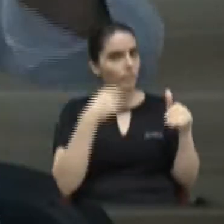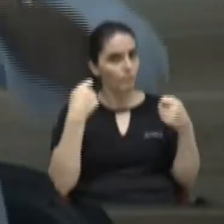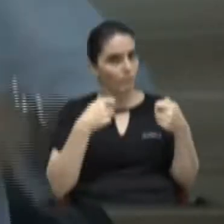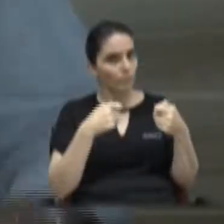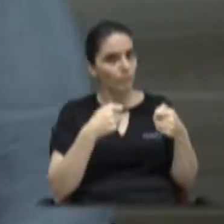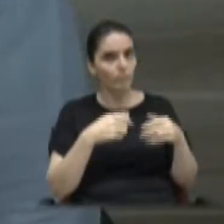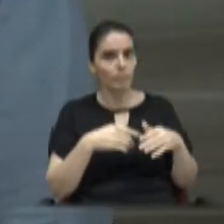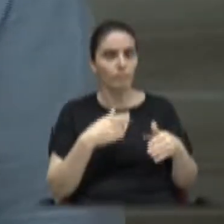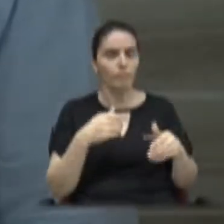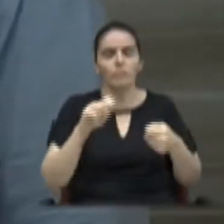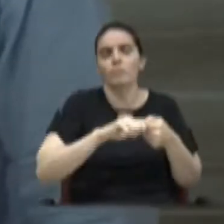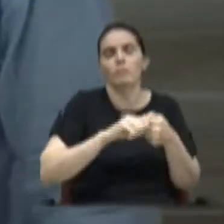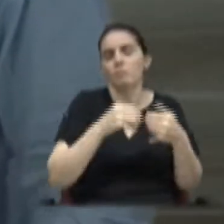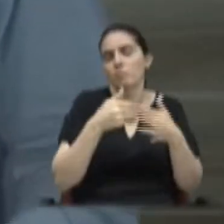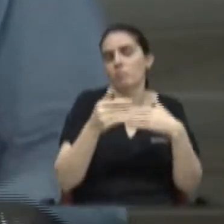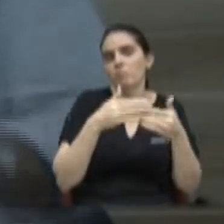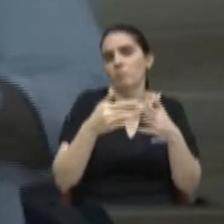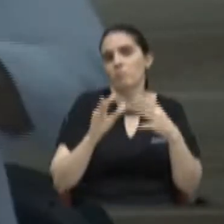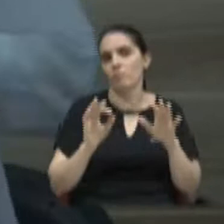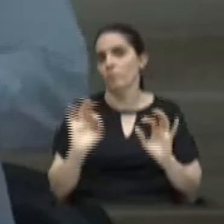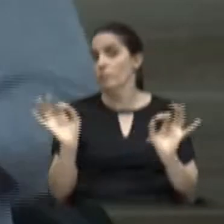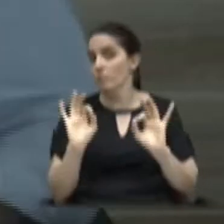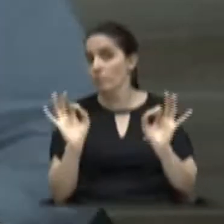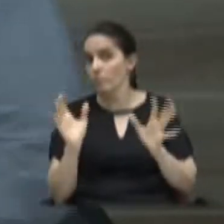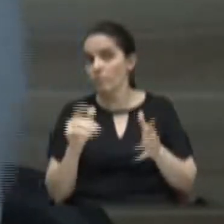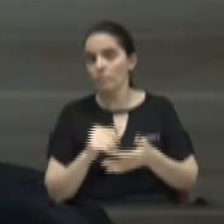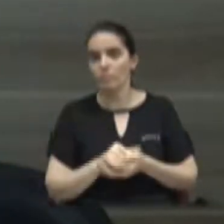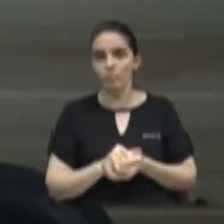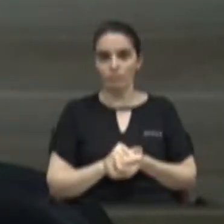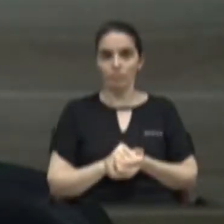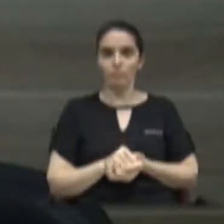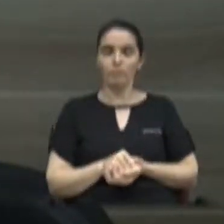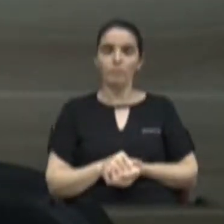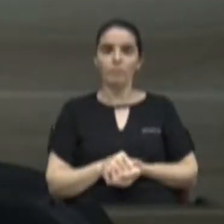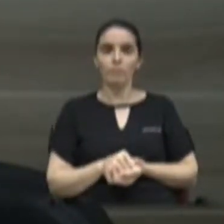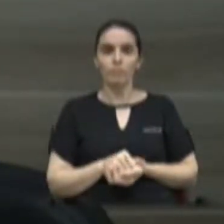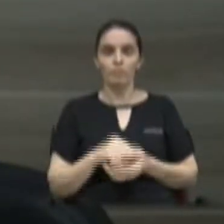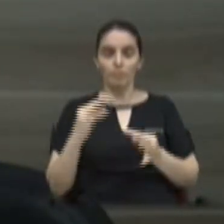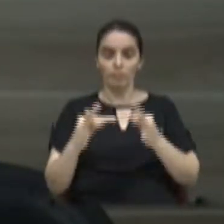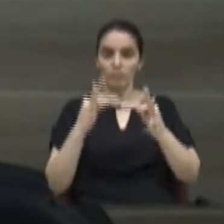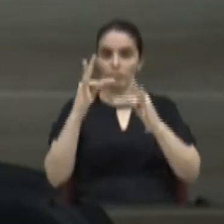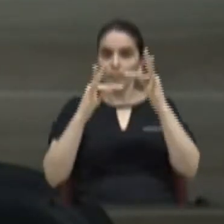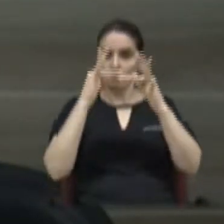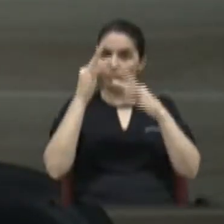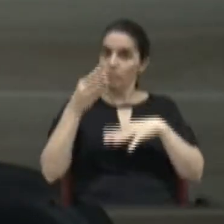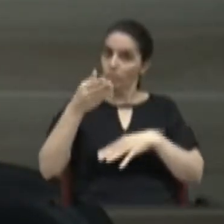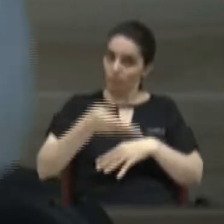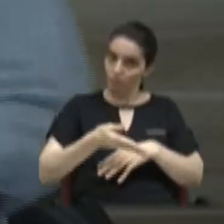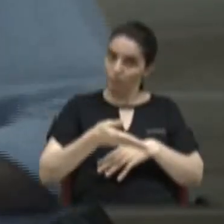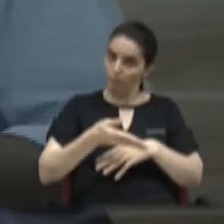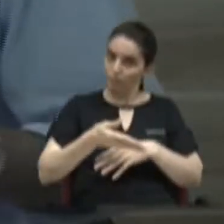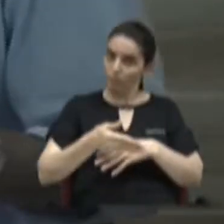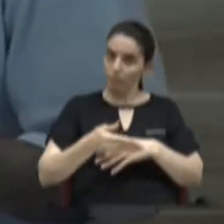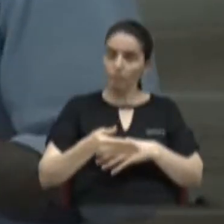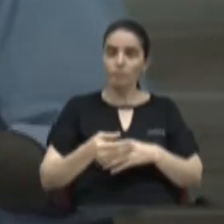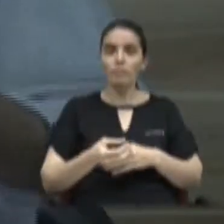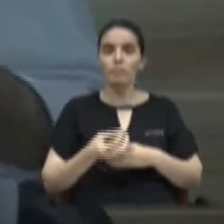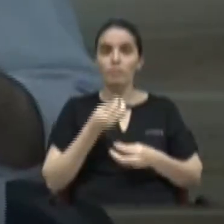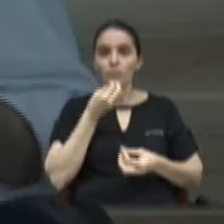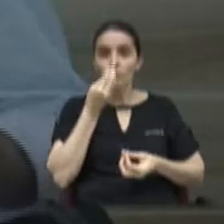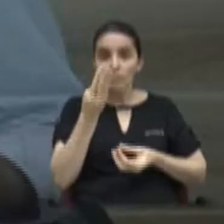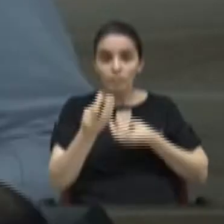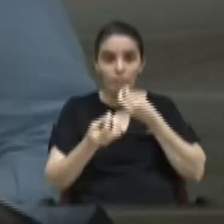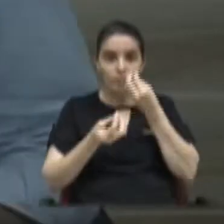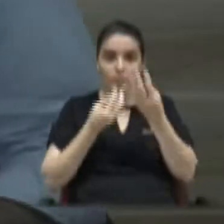aqui. Graças à modernidade, graças à tecnologia, graças à informação, porque até